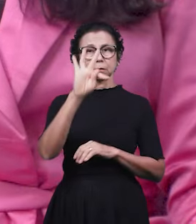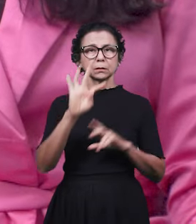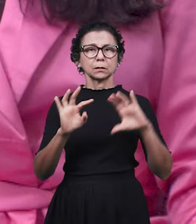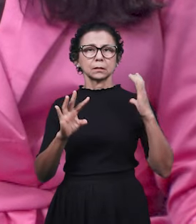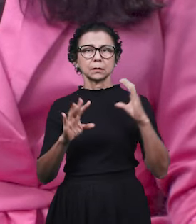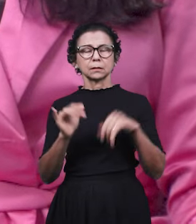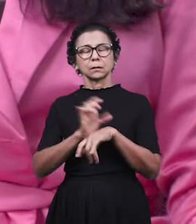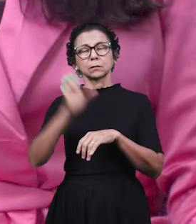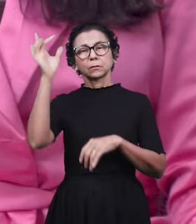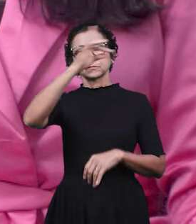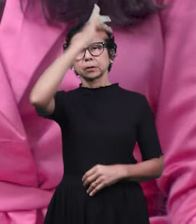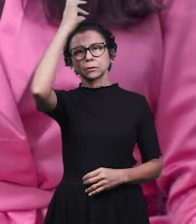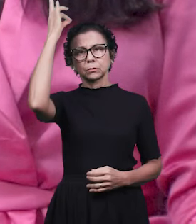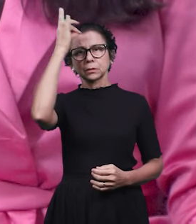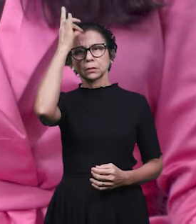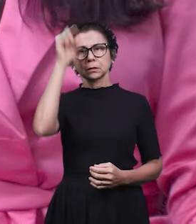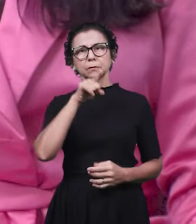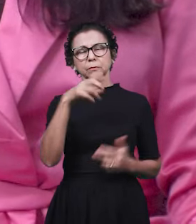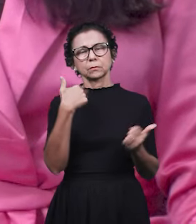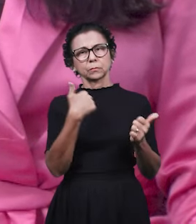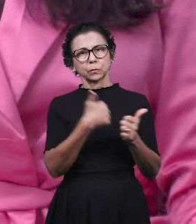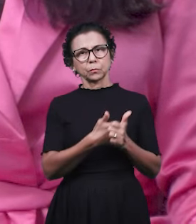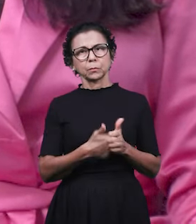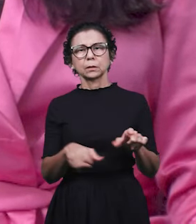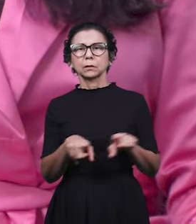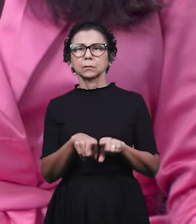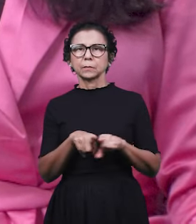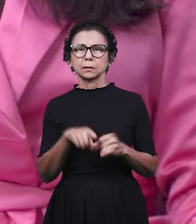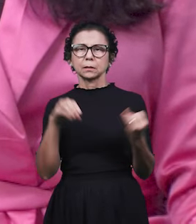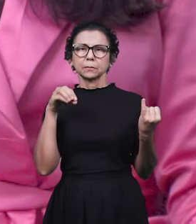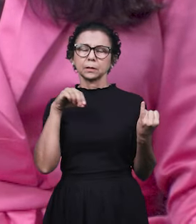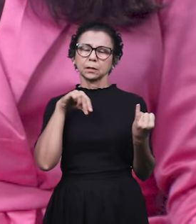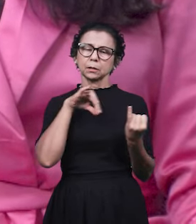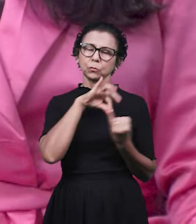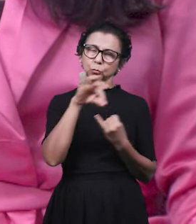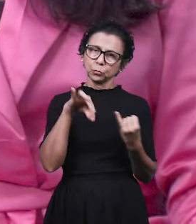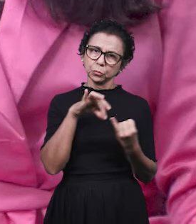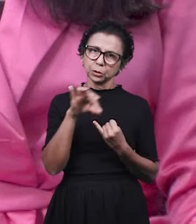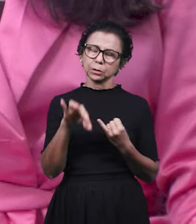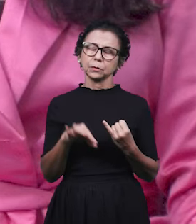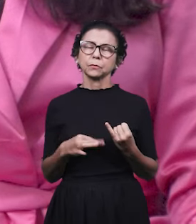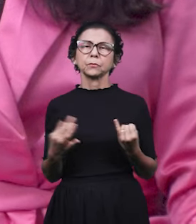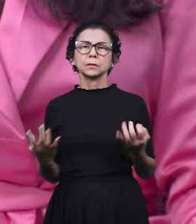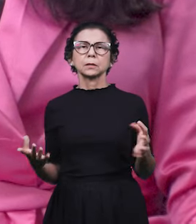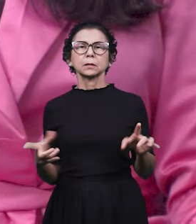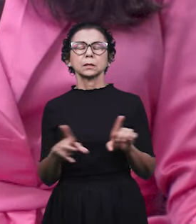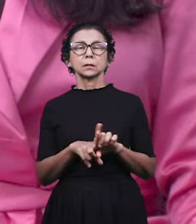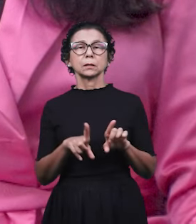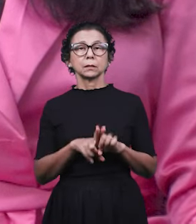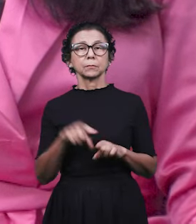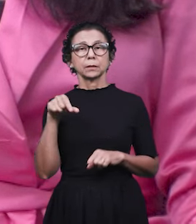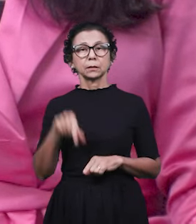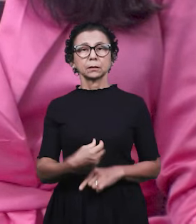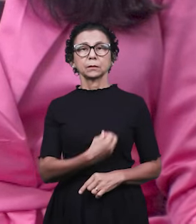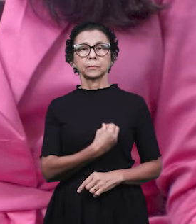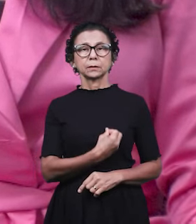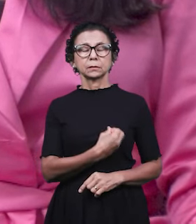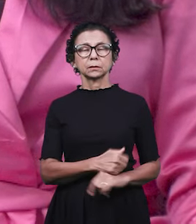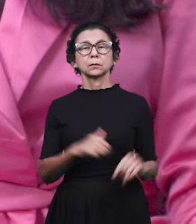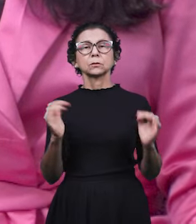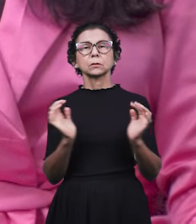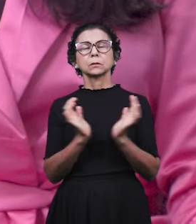no estado que você nos acompanha também tem o IF. E estar conosco, além desses professores preciosos que nós